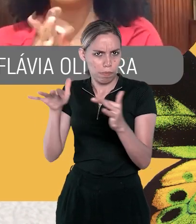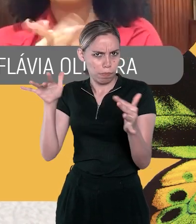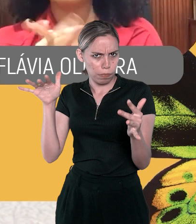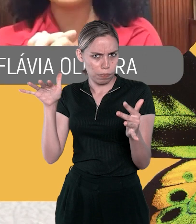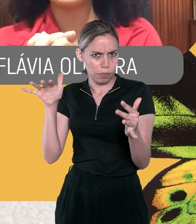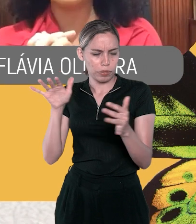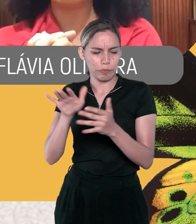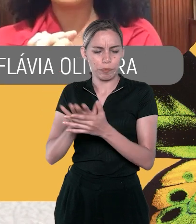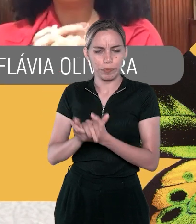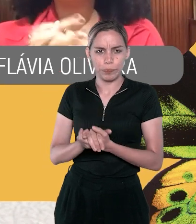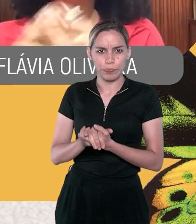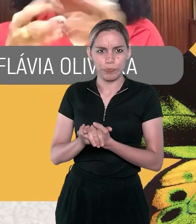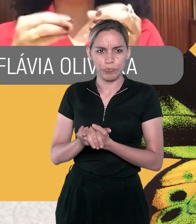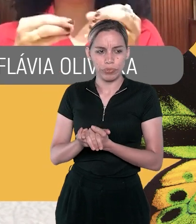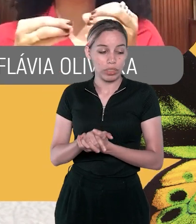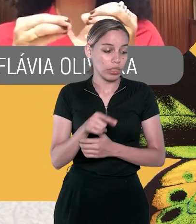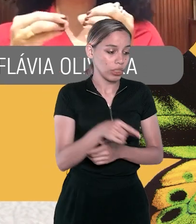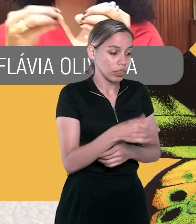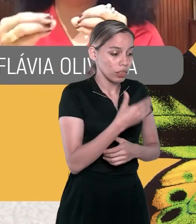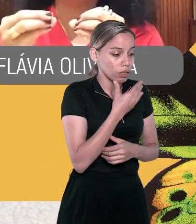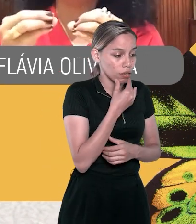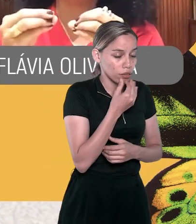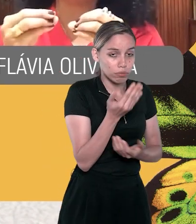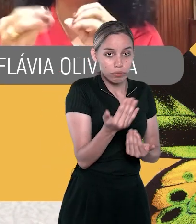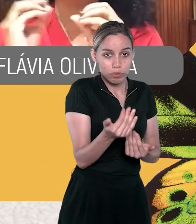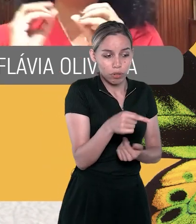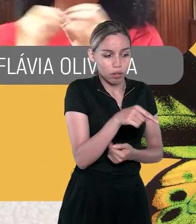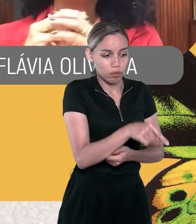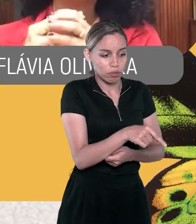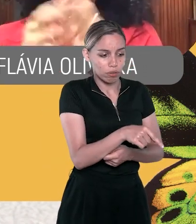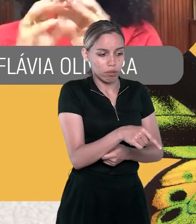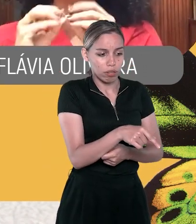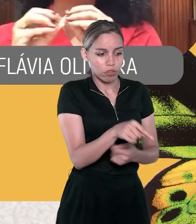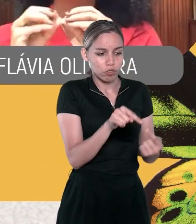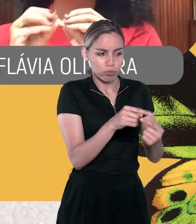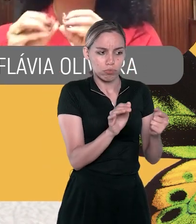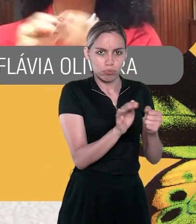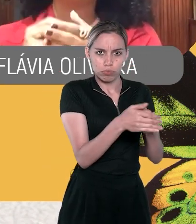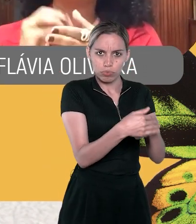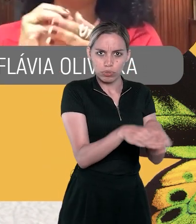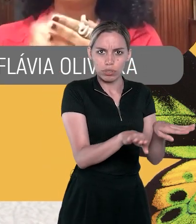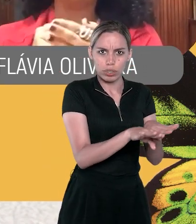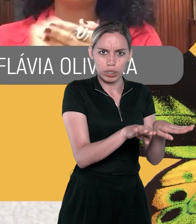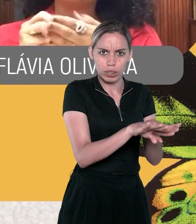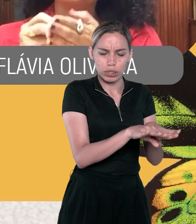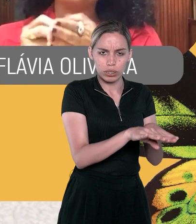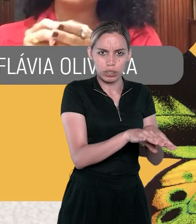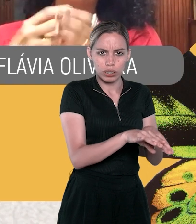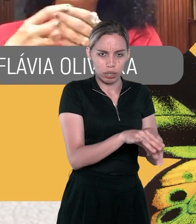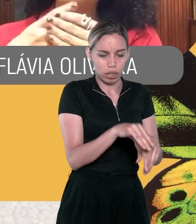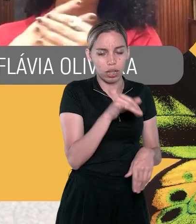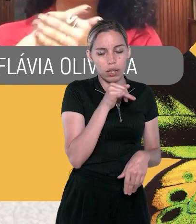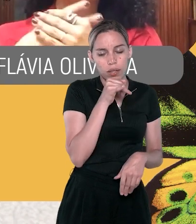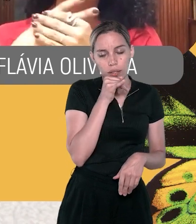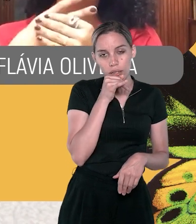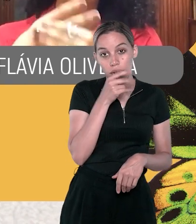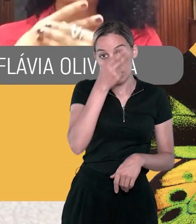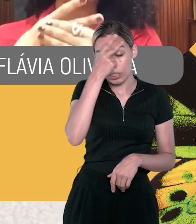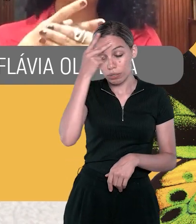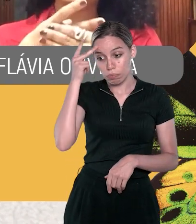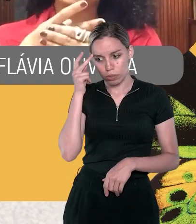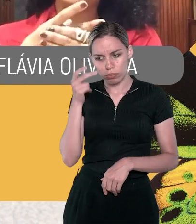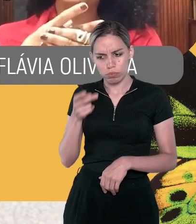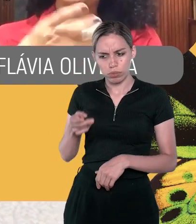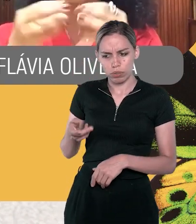encantadora, digamos assim. E o menino também. E é interessante, porque se as pessoas estão efetivamente reparando nesses